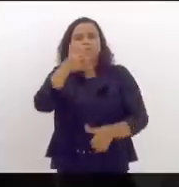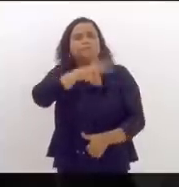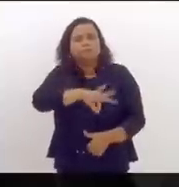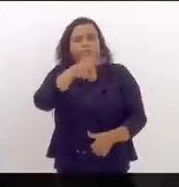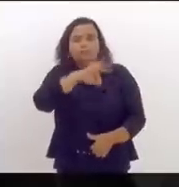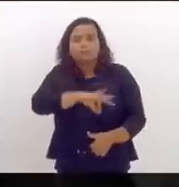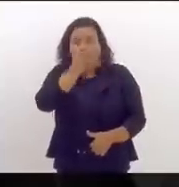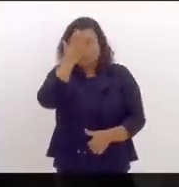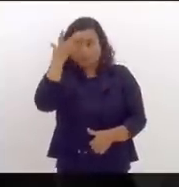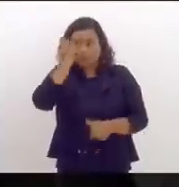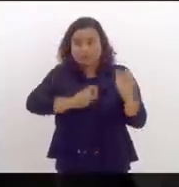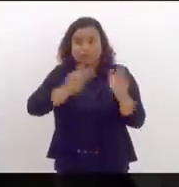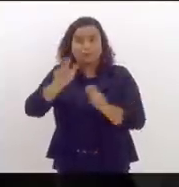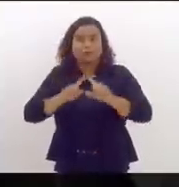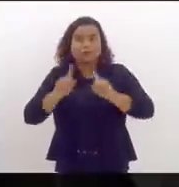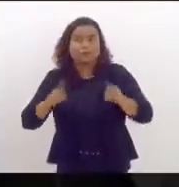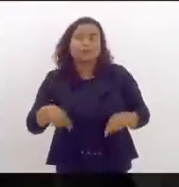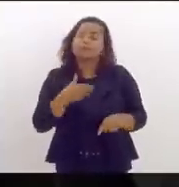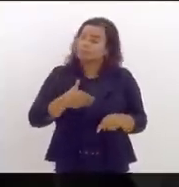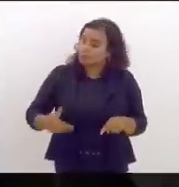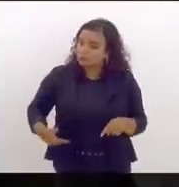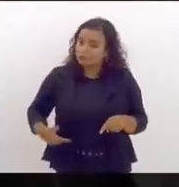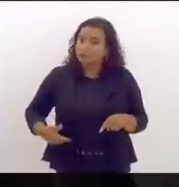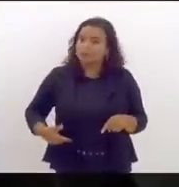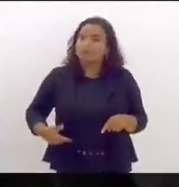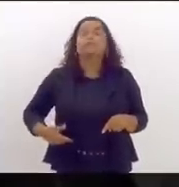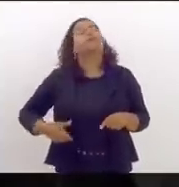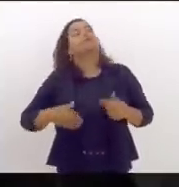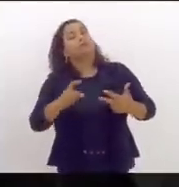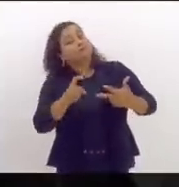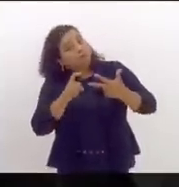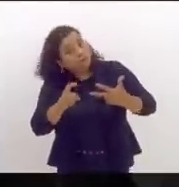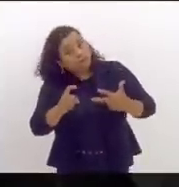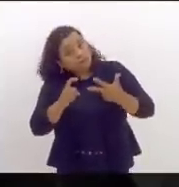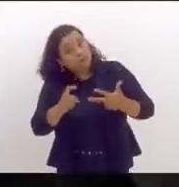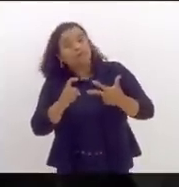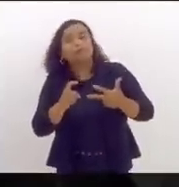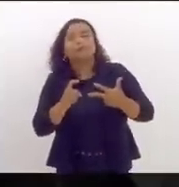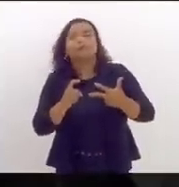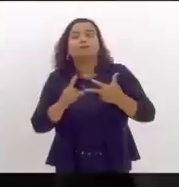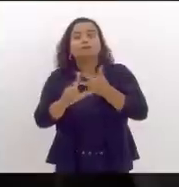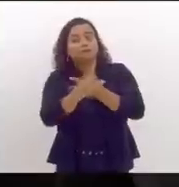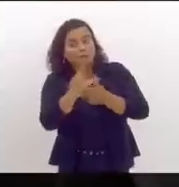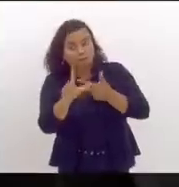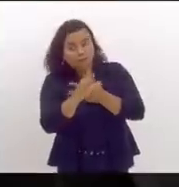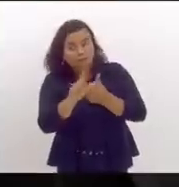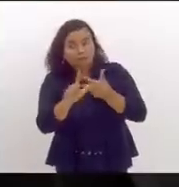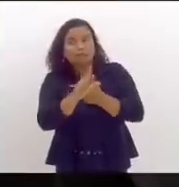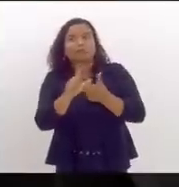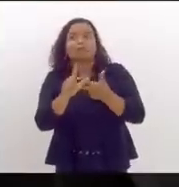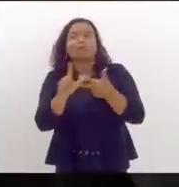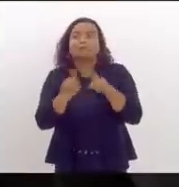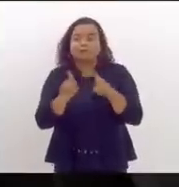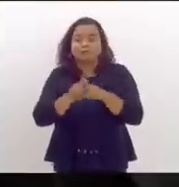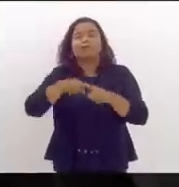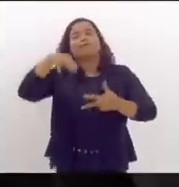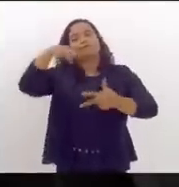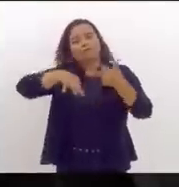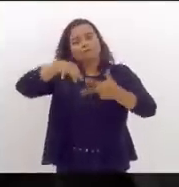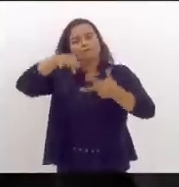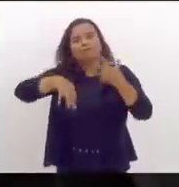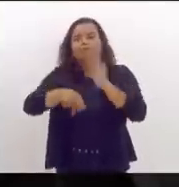aos servidores públicos dos poderes executivo legislativo e